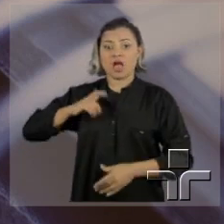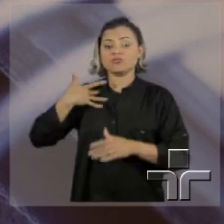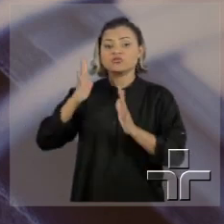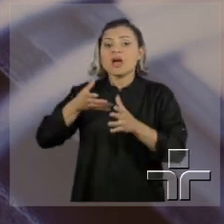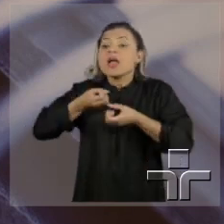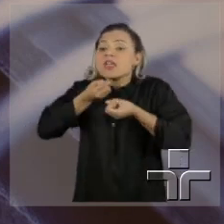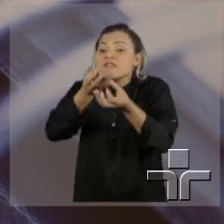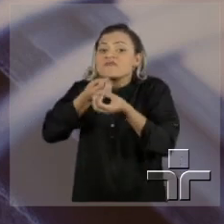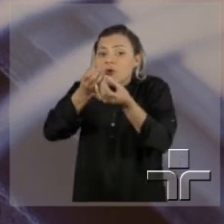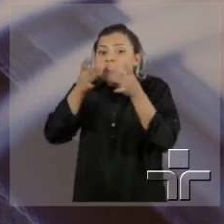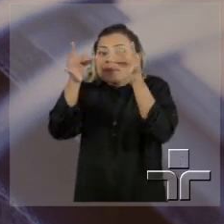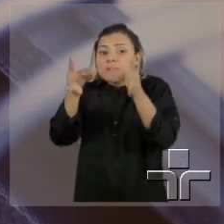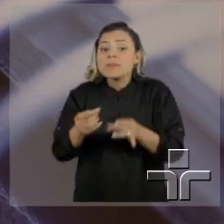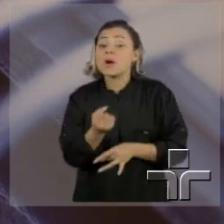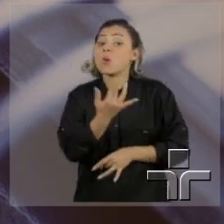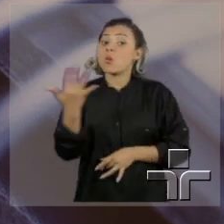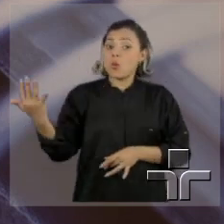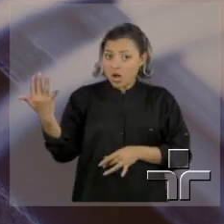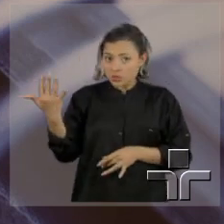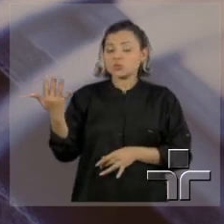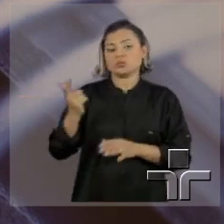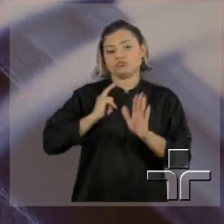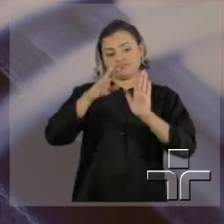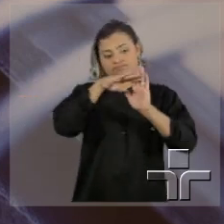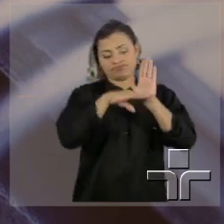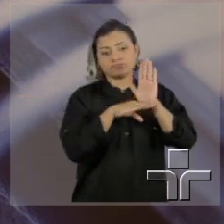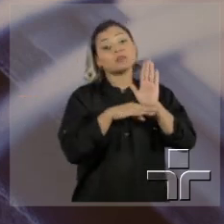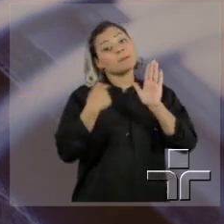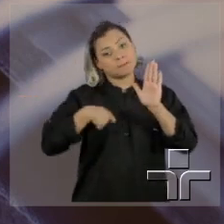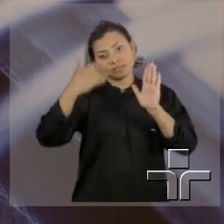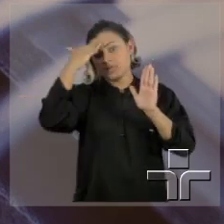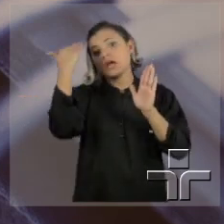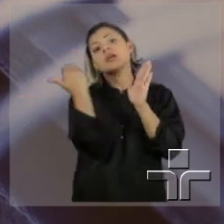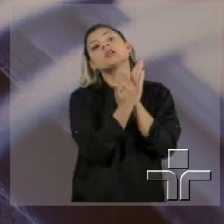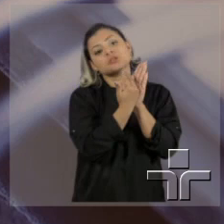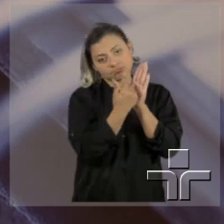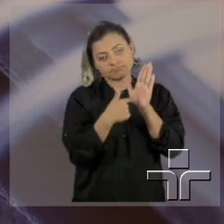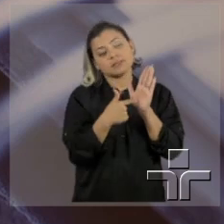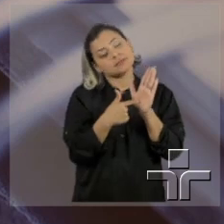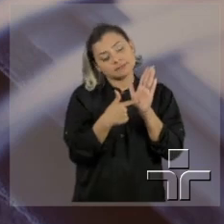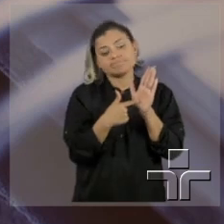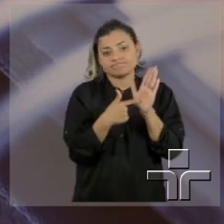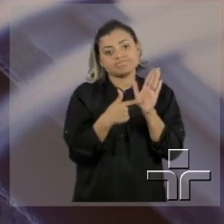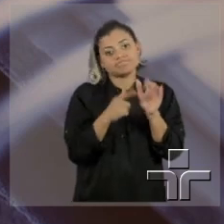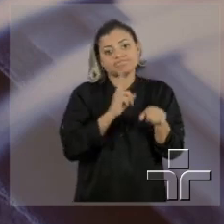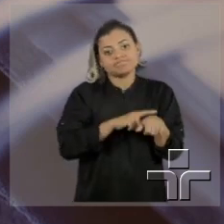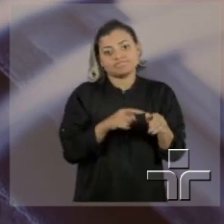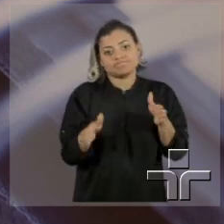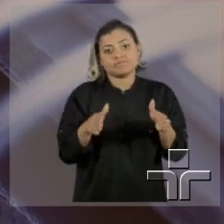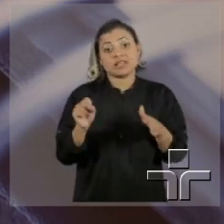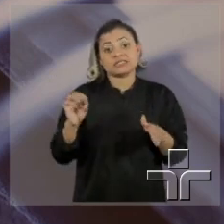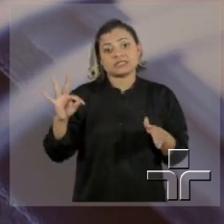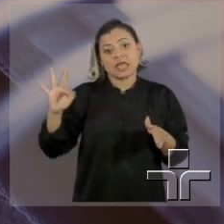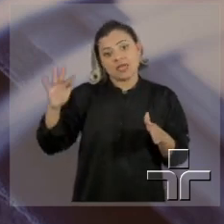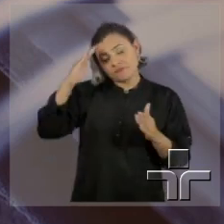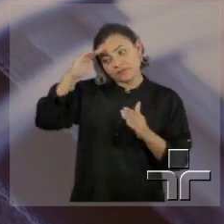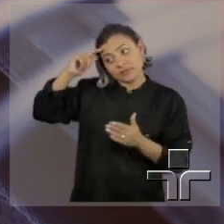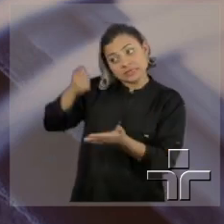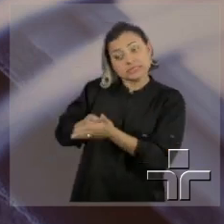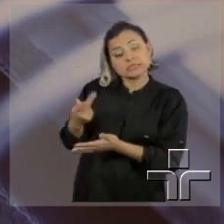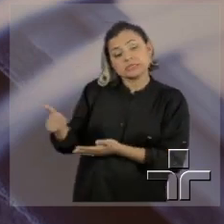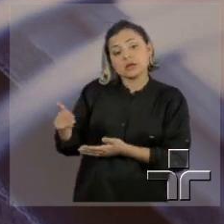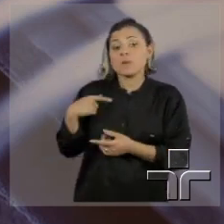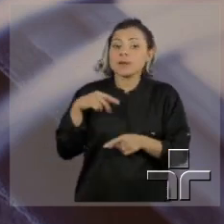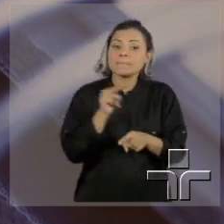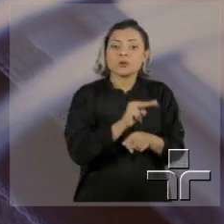informem quantos casos estão nessas condições e que respeitem essas delimitações do Supremo para proteger as